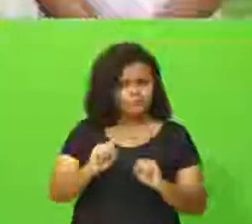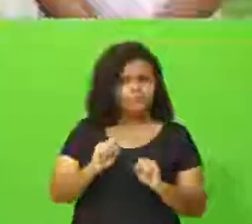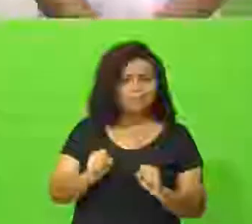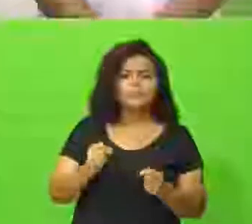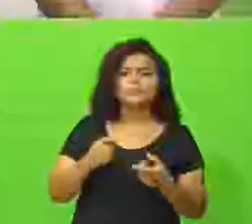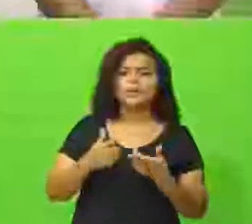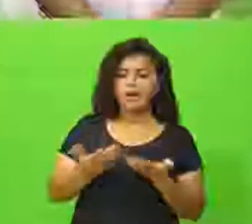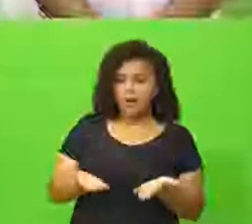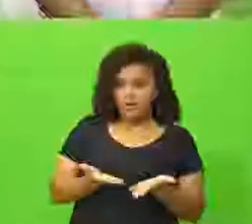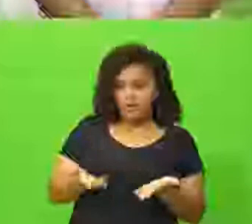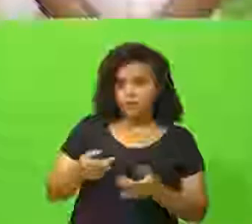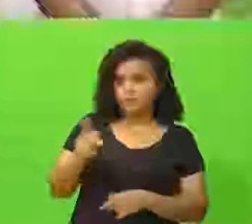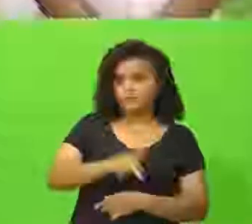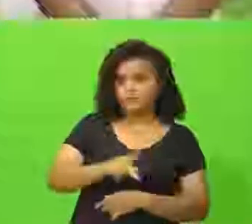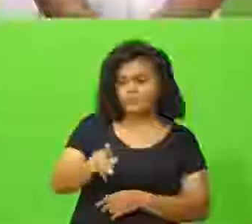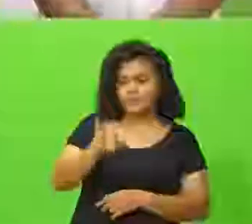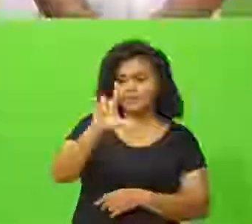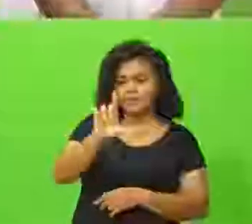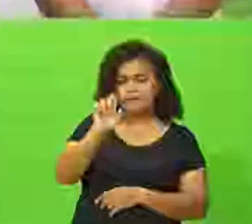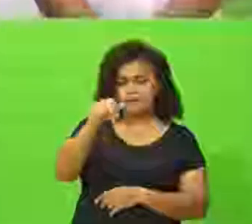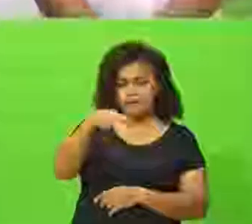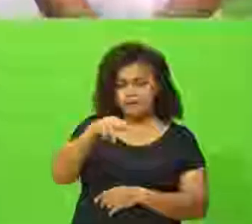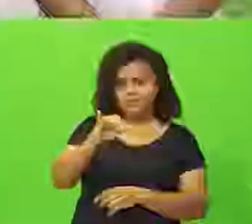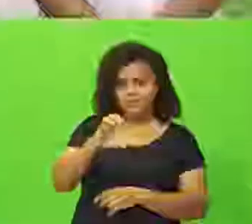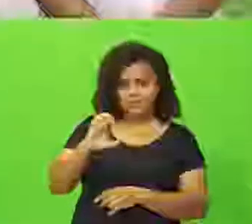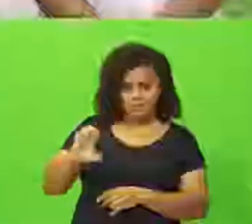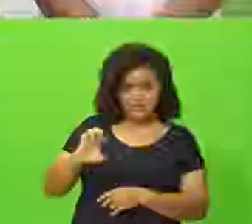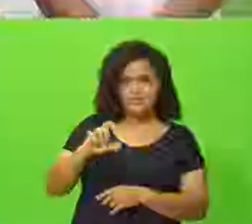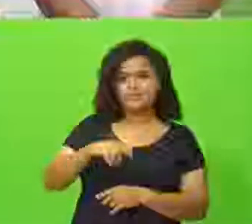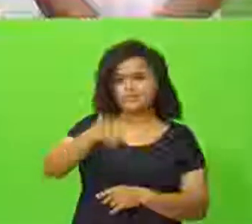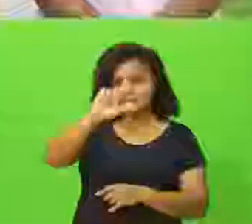algumas palavrinhas falando a respeito desse nosso